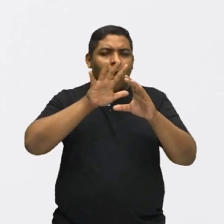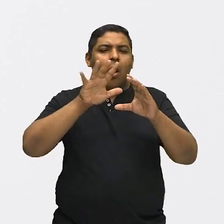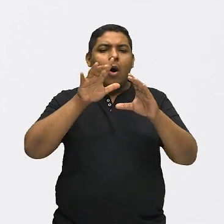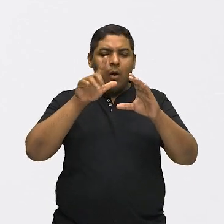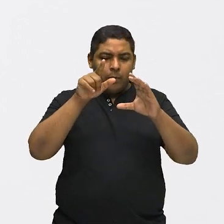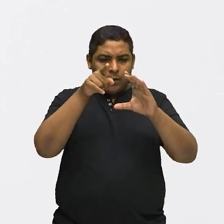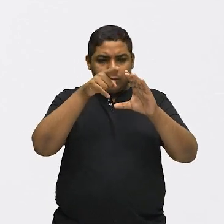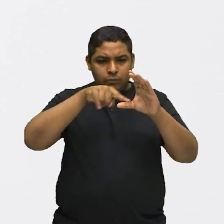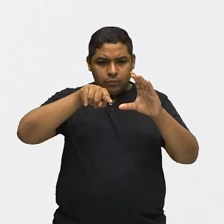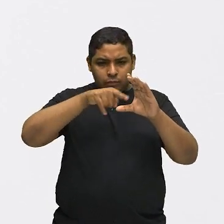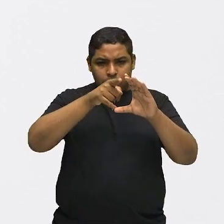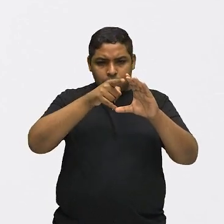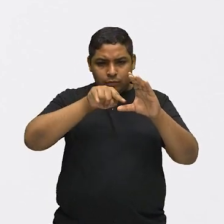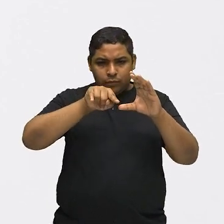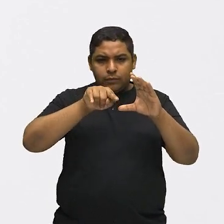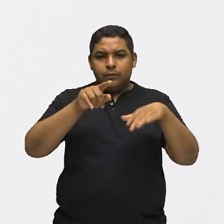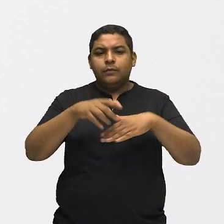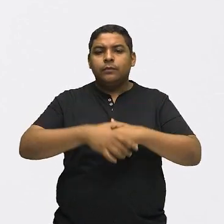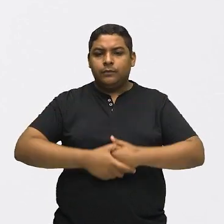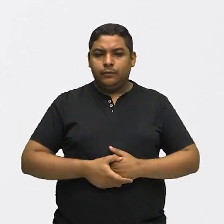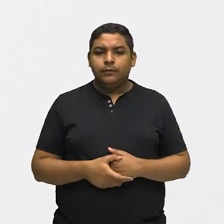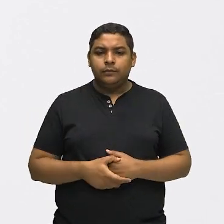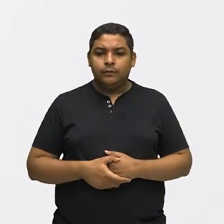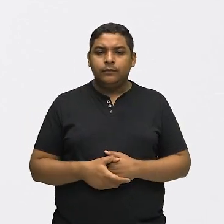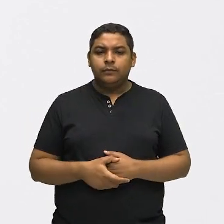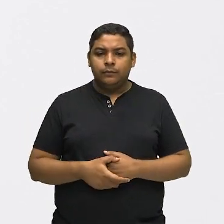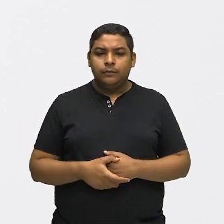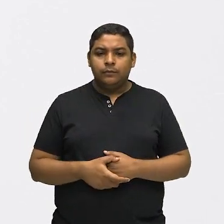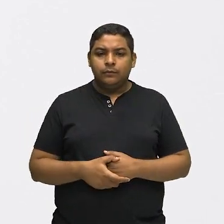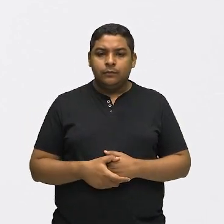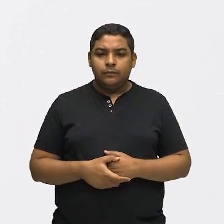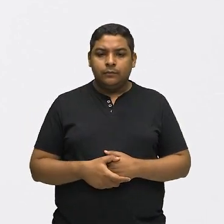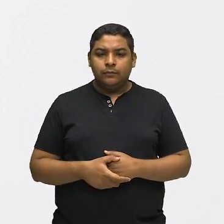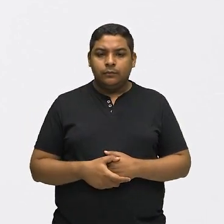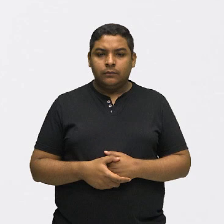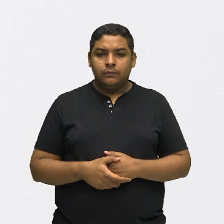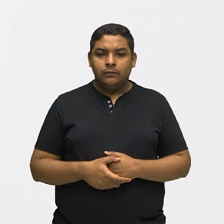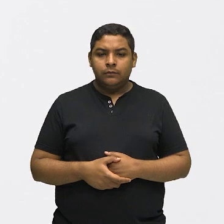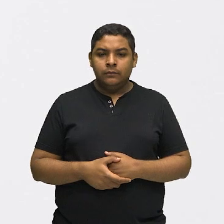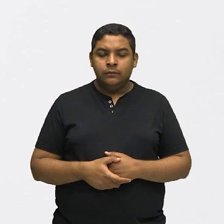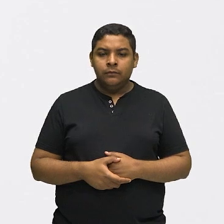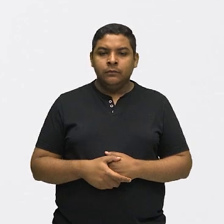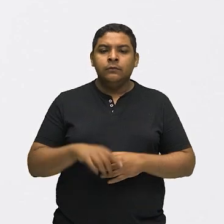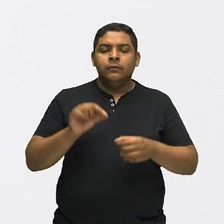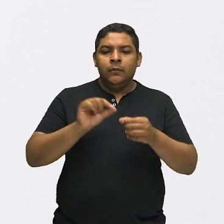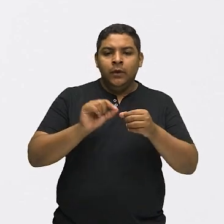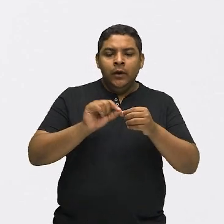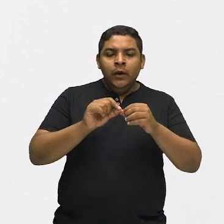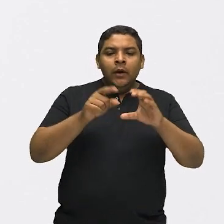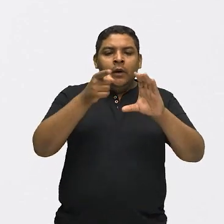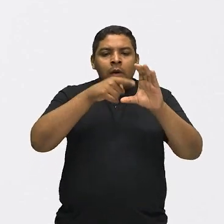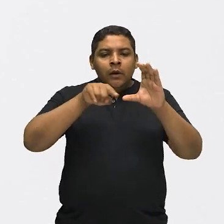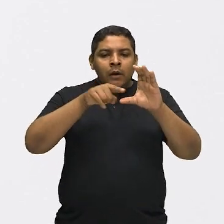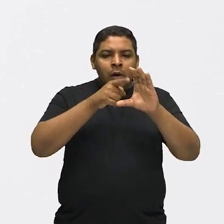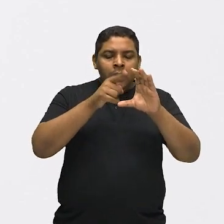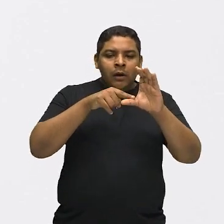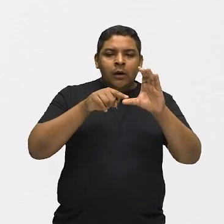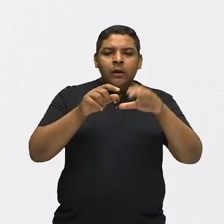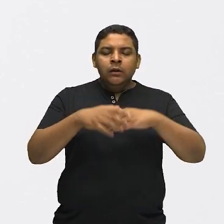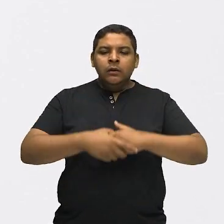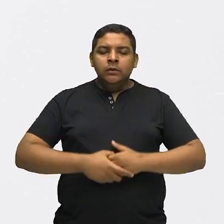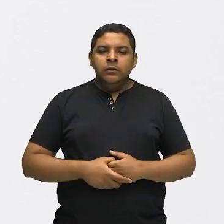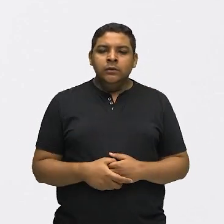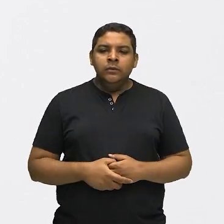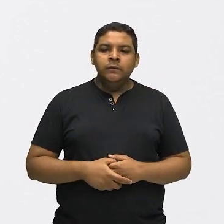volume, ó. É essa aqui, ó, certo? Quando você faz isso aqui, aí dá a profundidade,